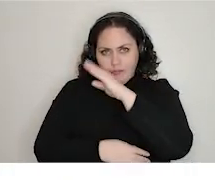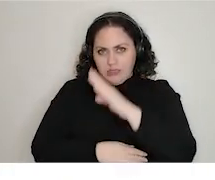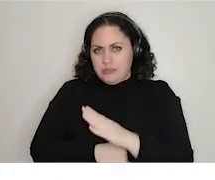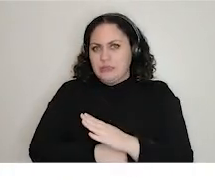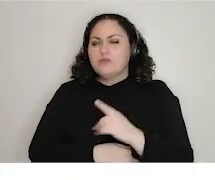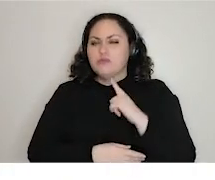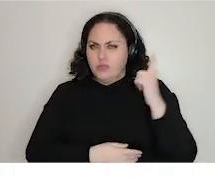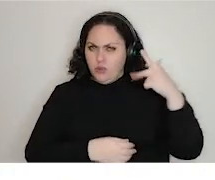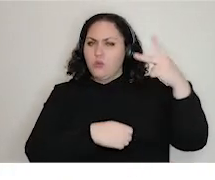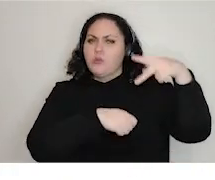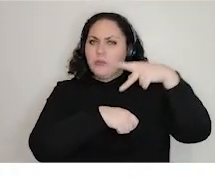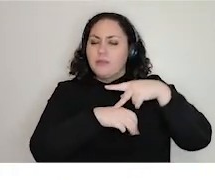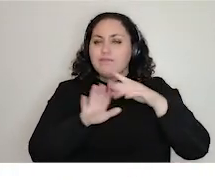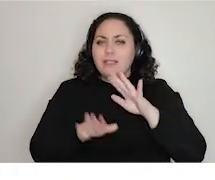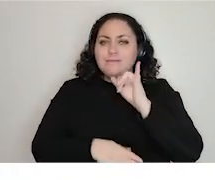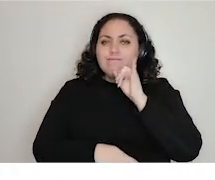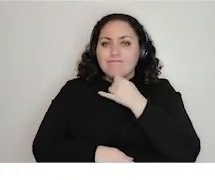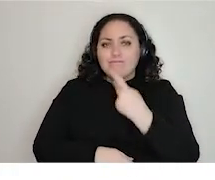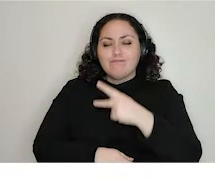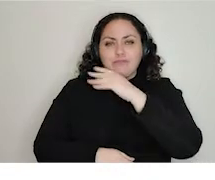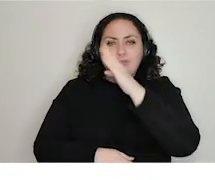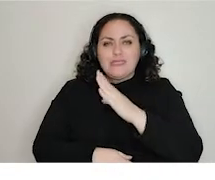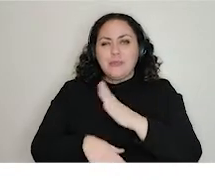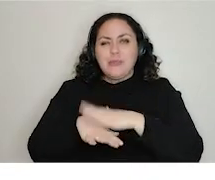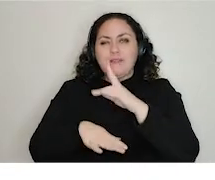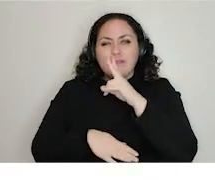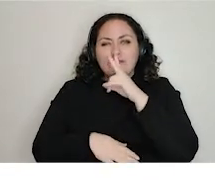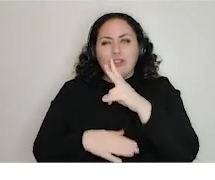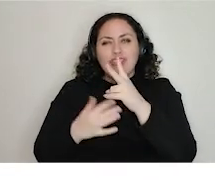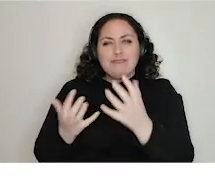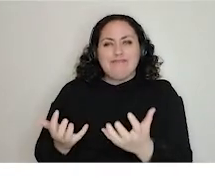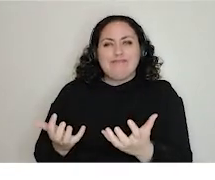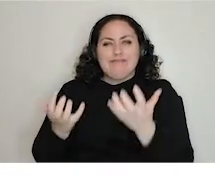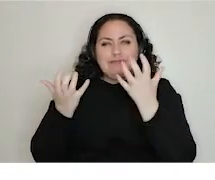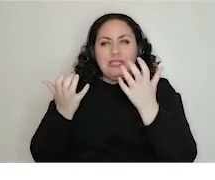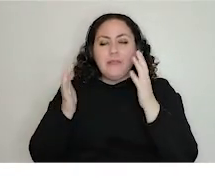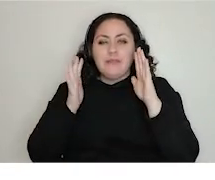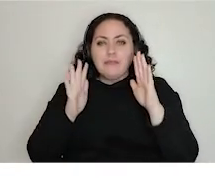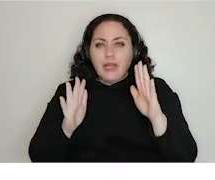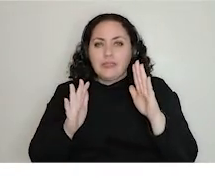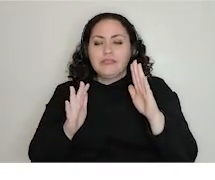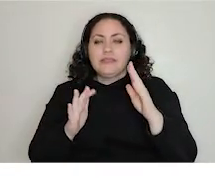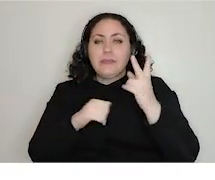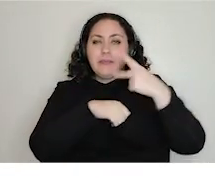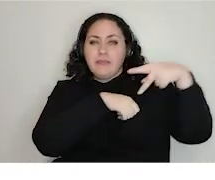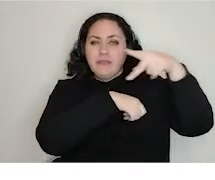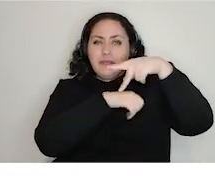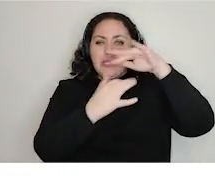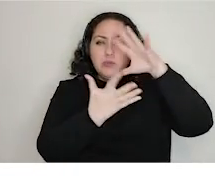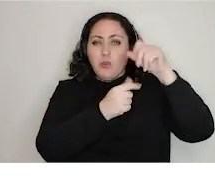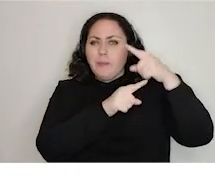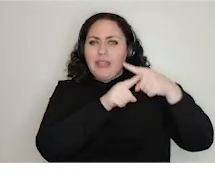Brasil. Infelizmente, aqui ele acaba sendo um pouco mais acentuado. Mas em metade dos países do mundo,